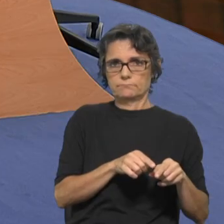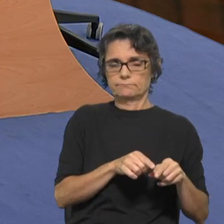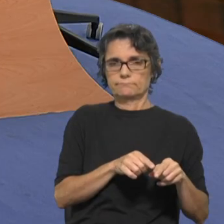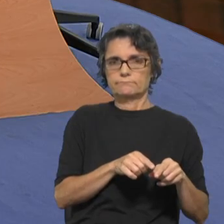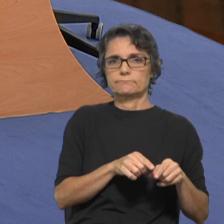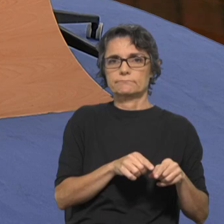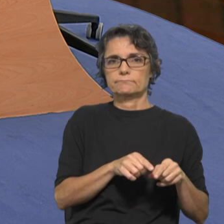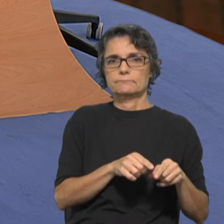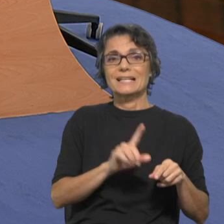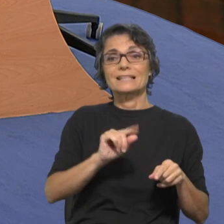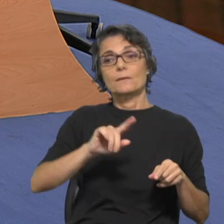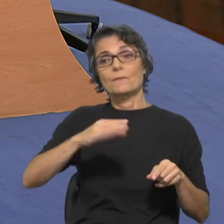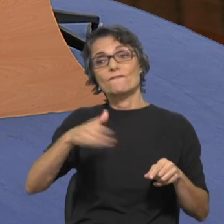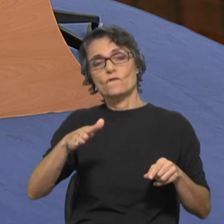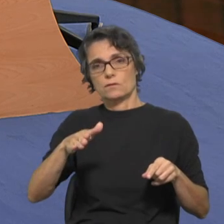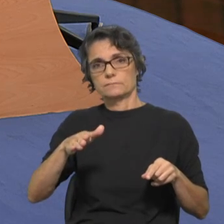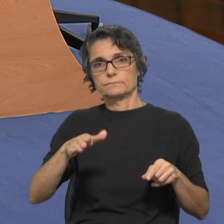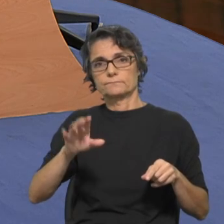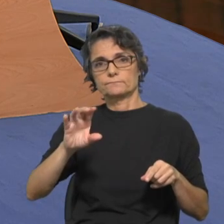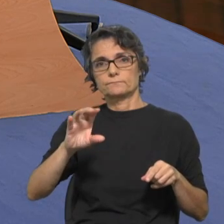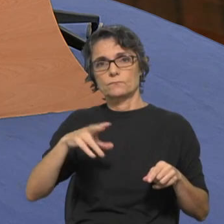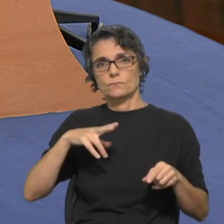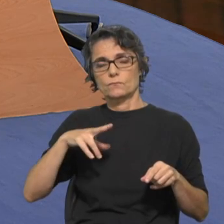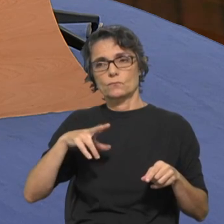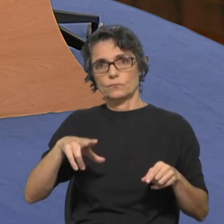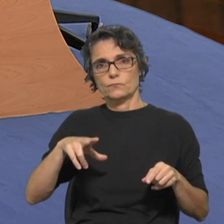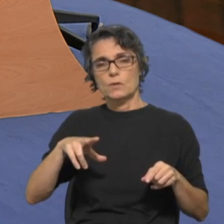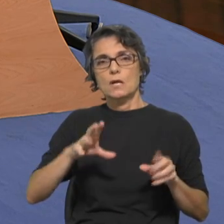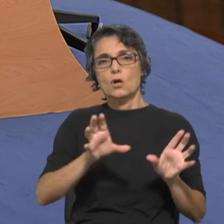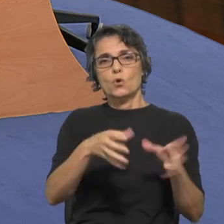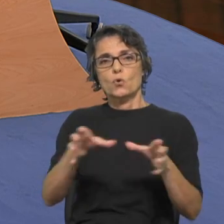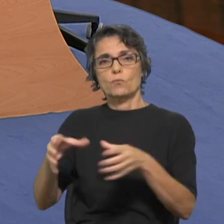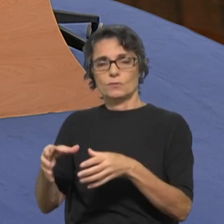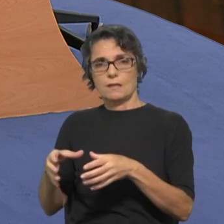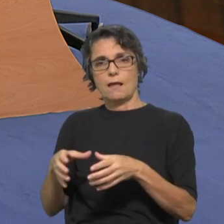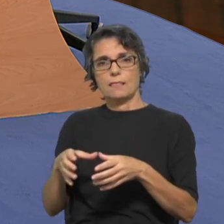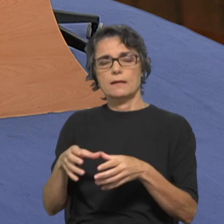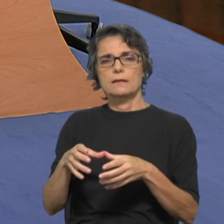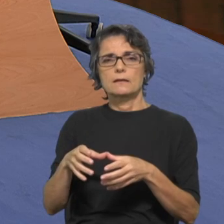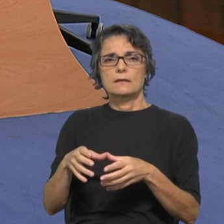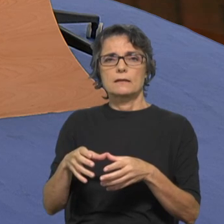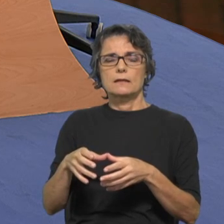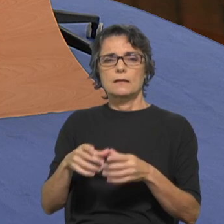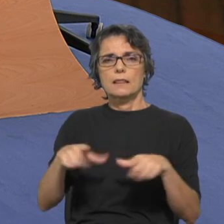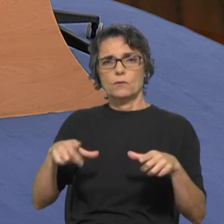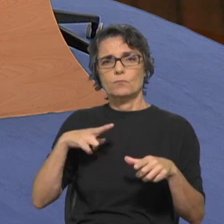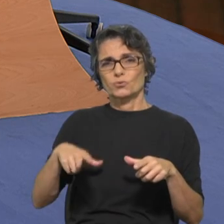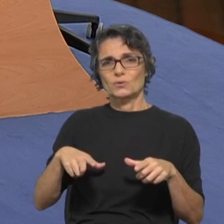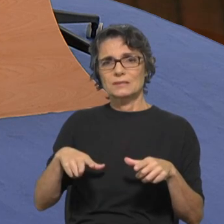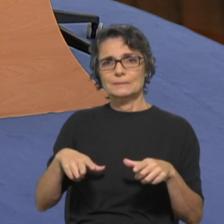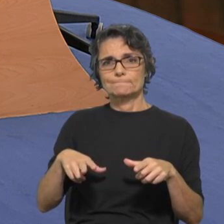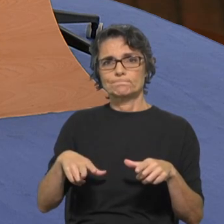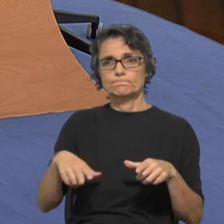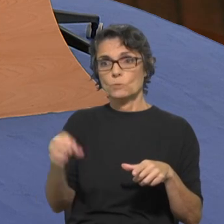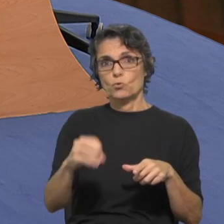E também fora do país, sim. Também nas comunidades lusófonas para os filhos dos imigrantes portugueses. E, portanto,